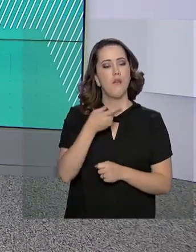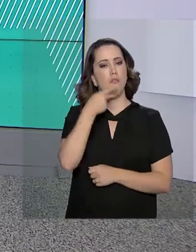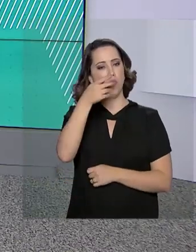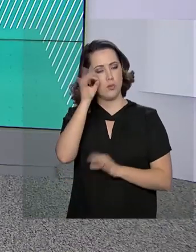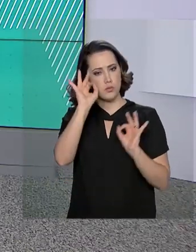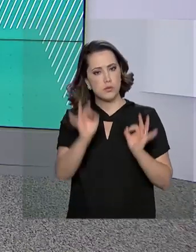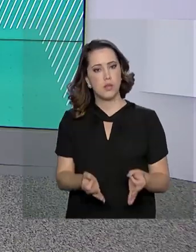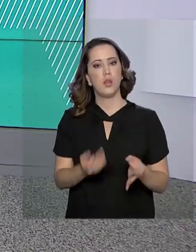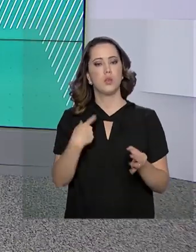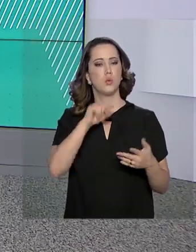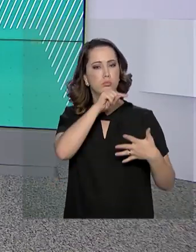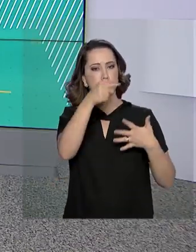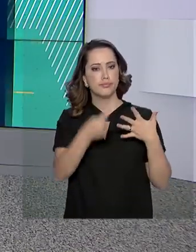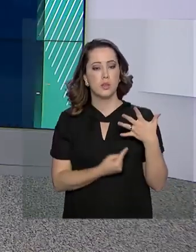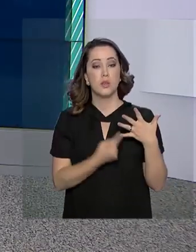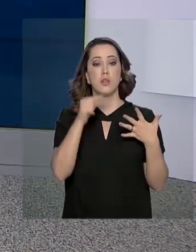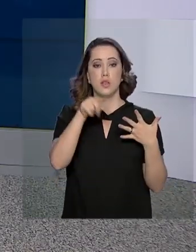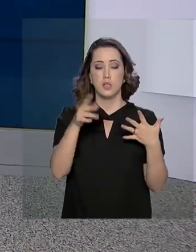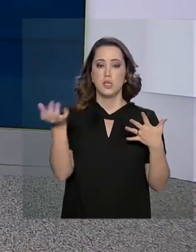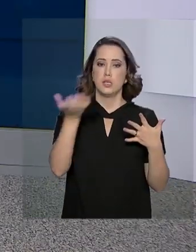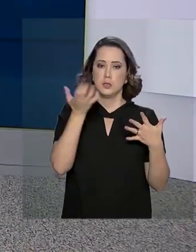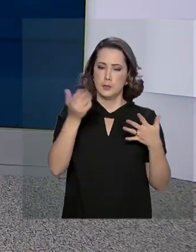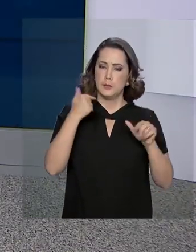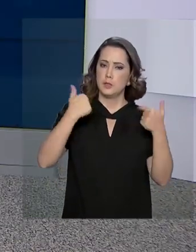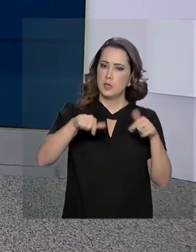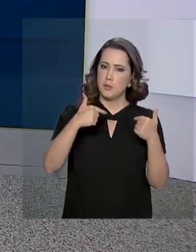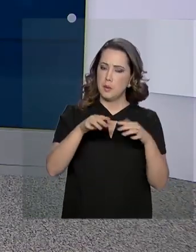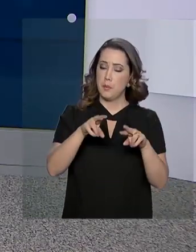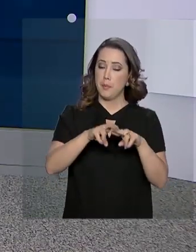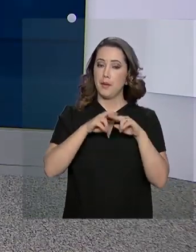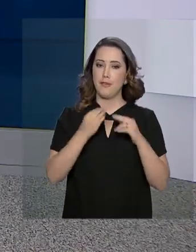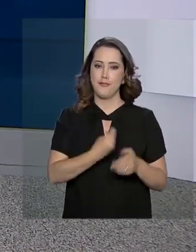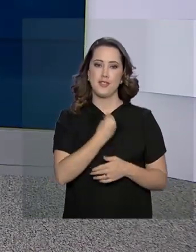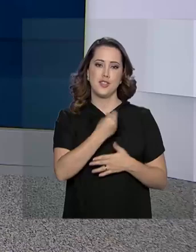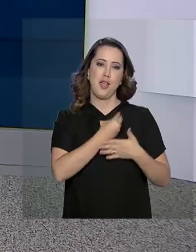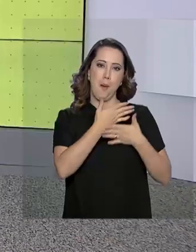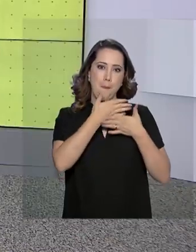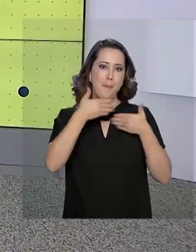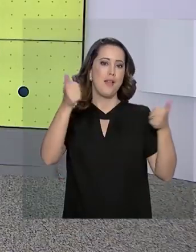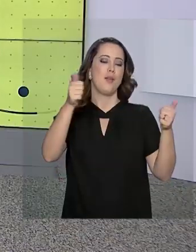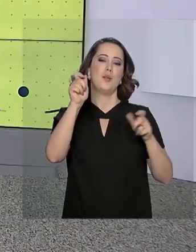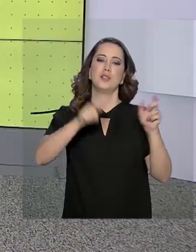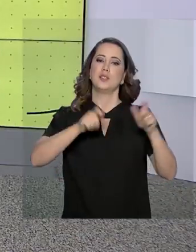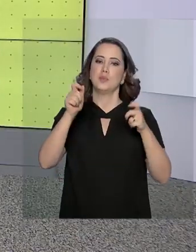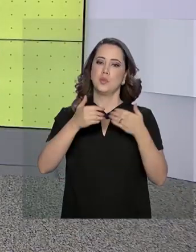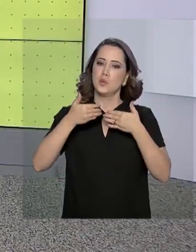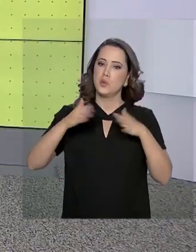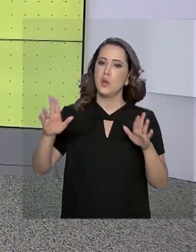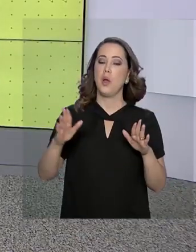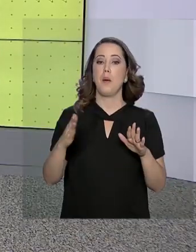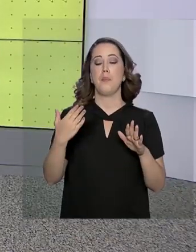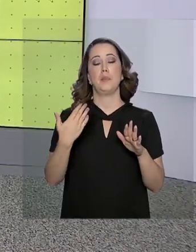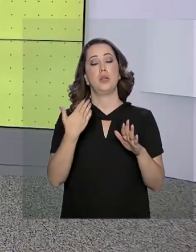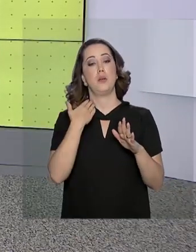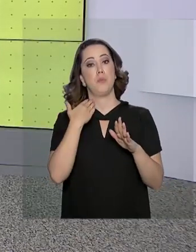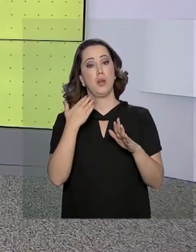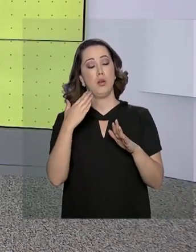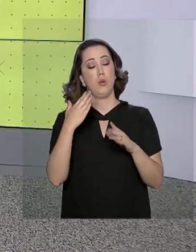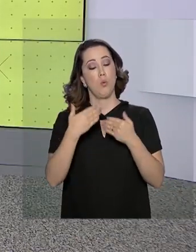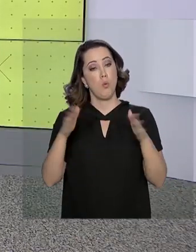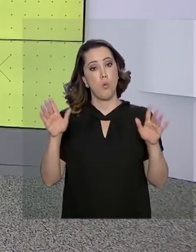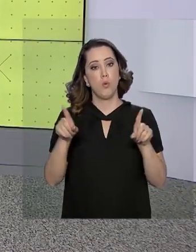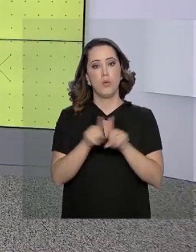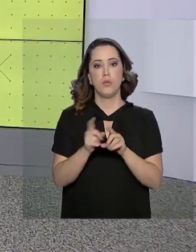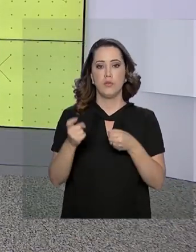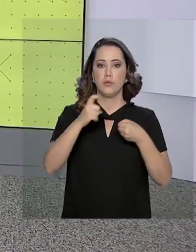direto sobre as suas prioridades. Ele pretende trabalhar pela qualidade de vida dos brasileiros, quer abrir a caixa preta do banco e devolver